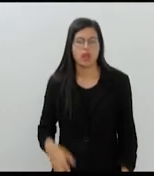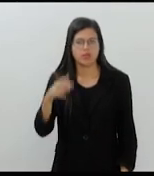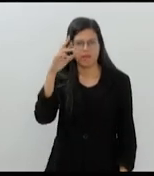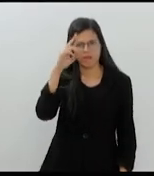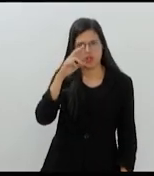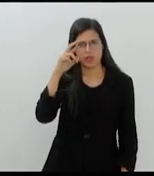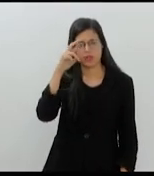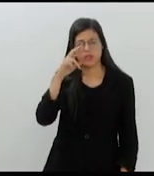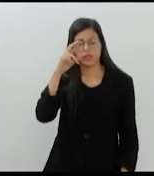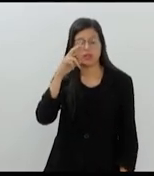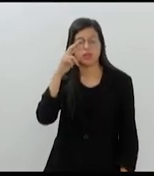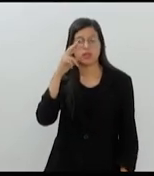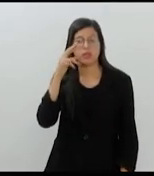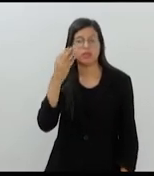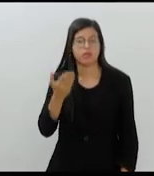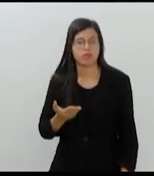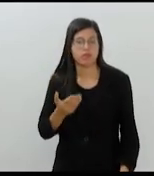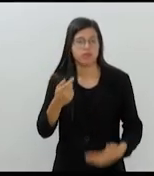auditoria